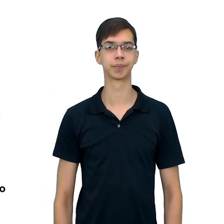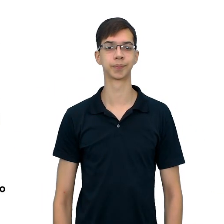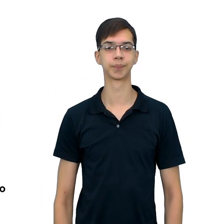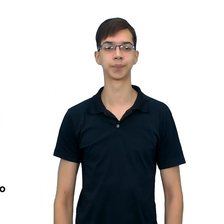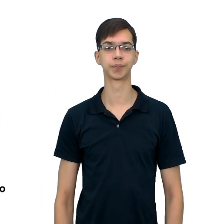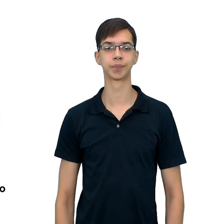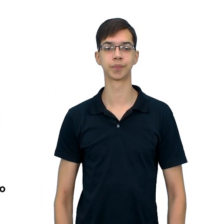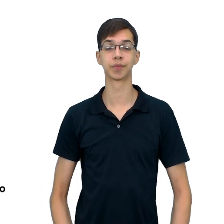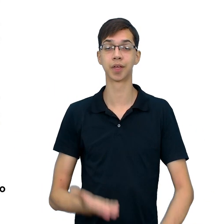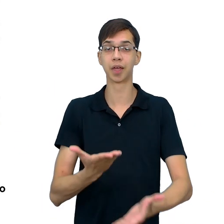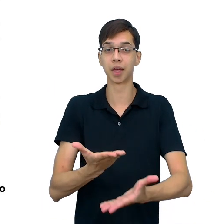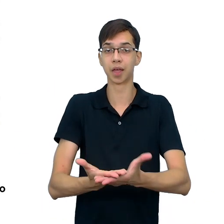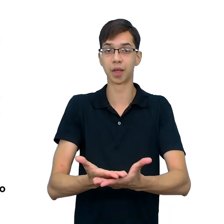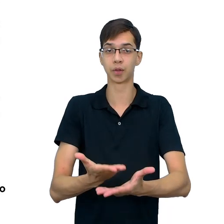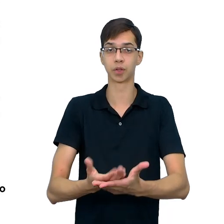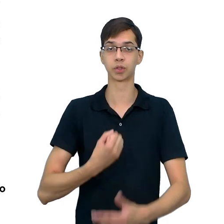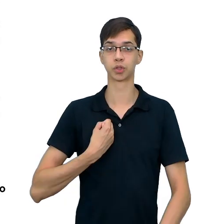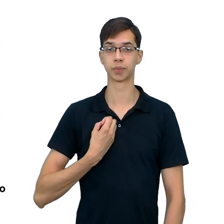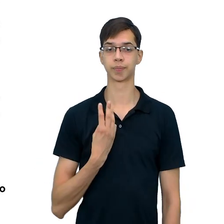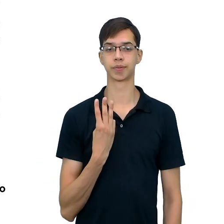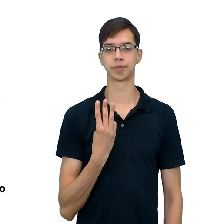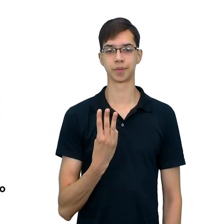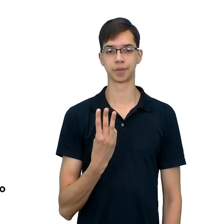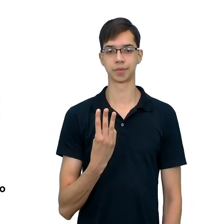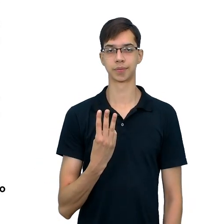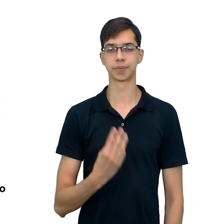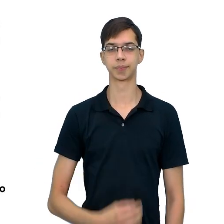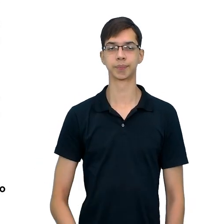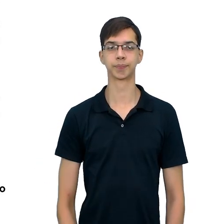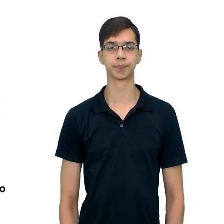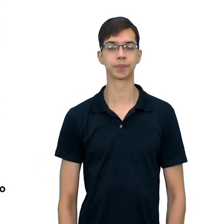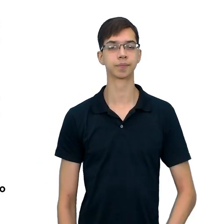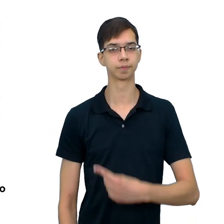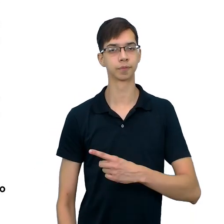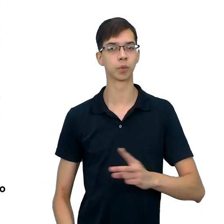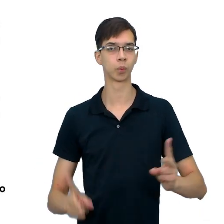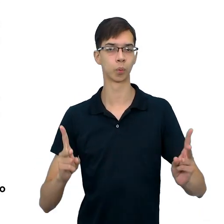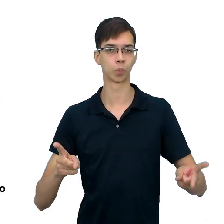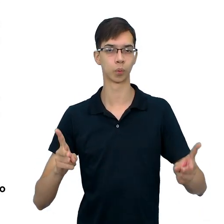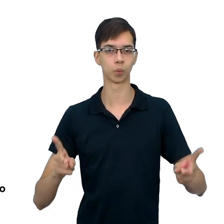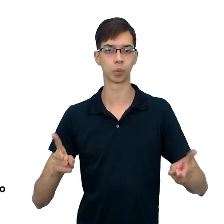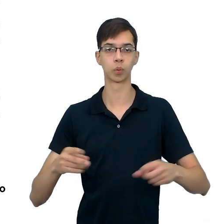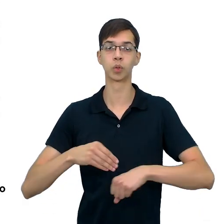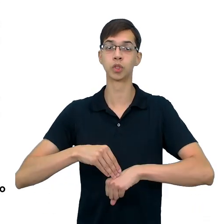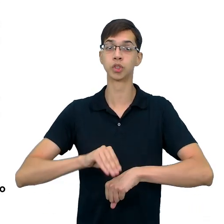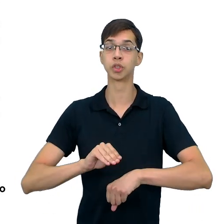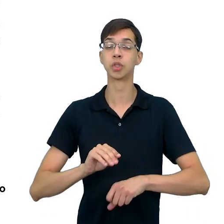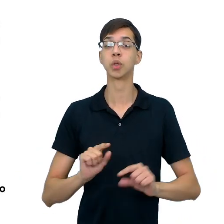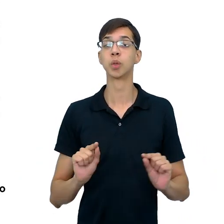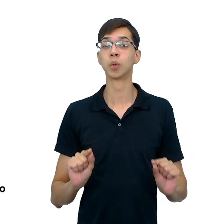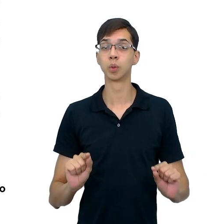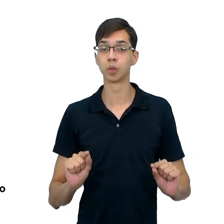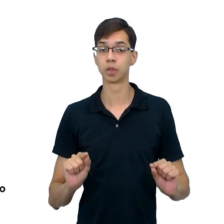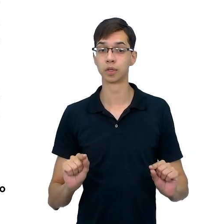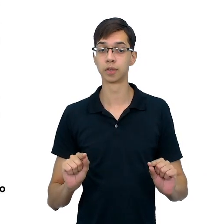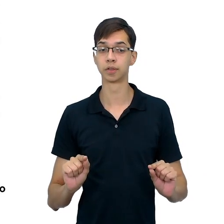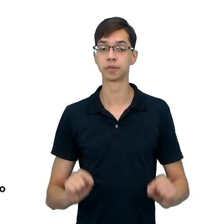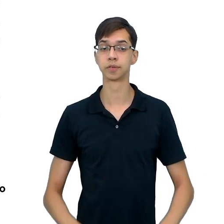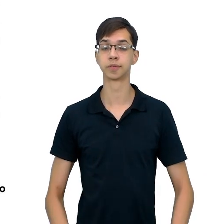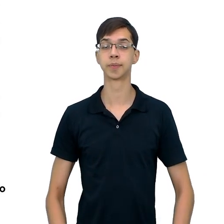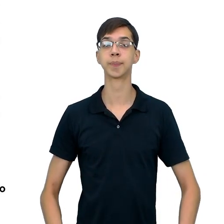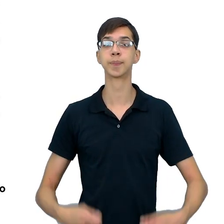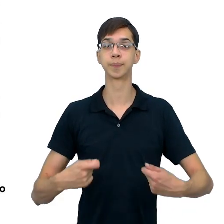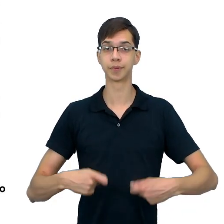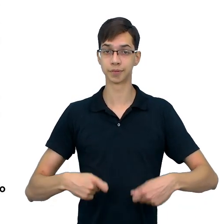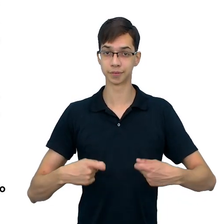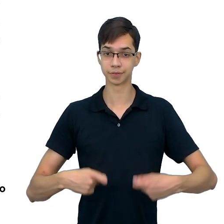na aula 3, né, dando continuidade, é sugerido também que a sala ela seja organizada